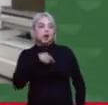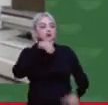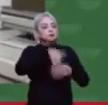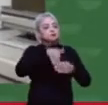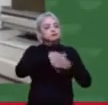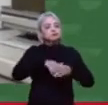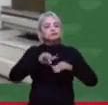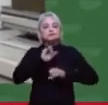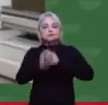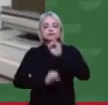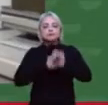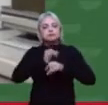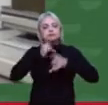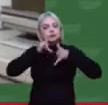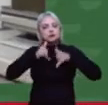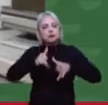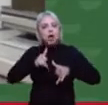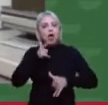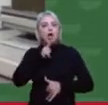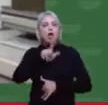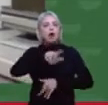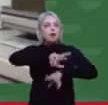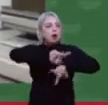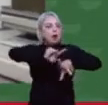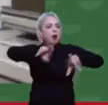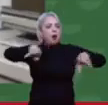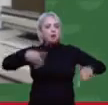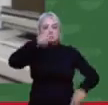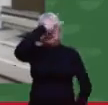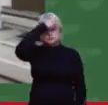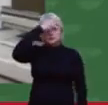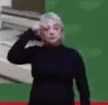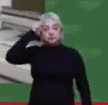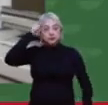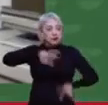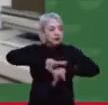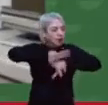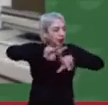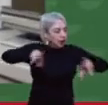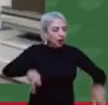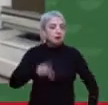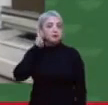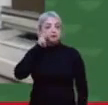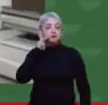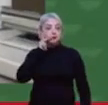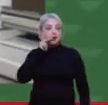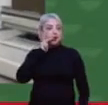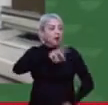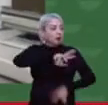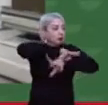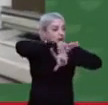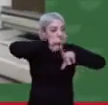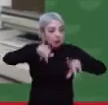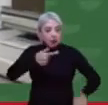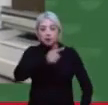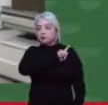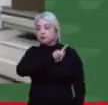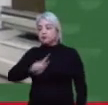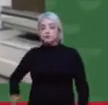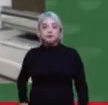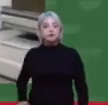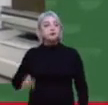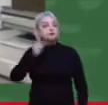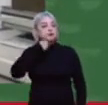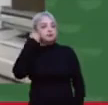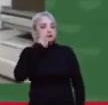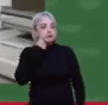voto eletrônico, nós elegemos milhares de prefeitos, milhares de vereadores, centenas de governadores, de